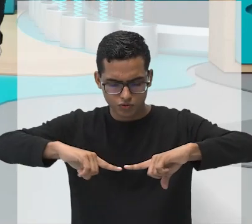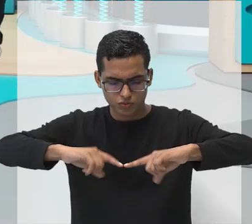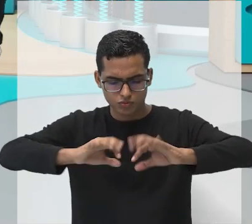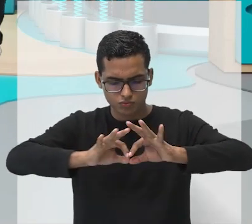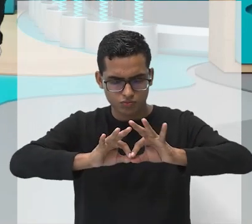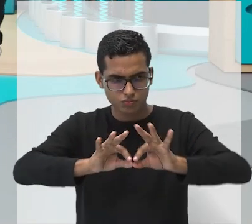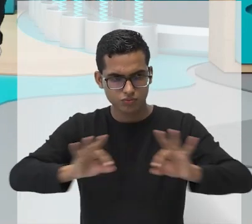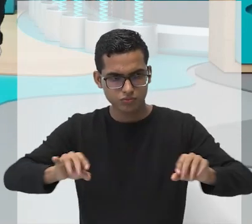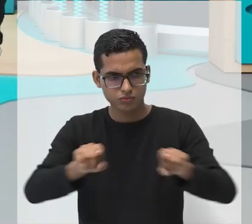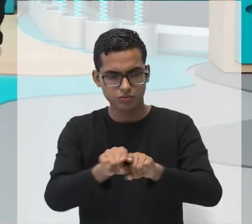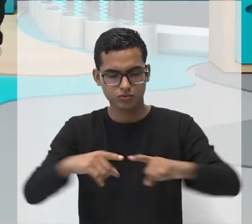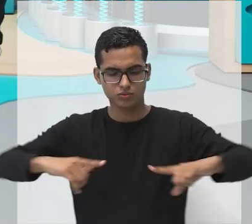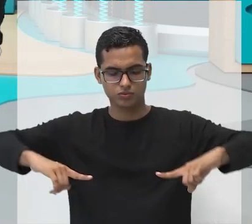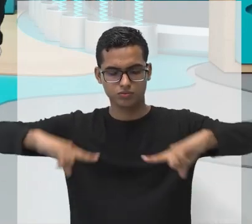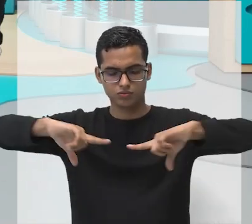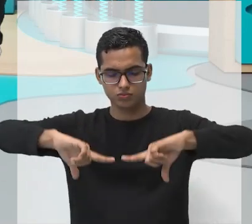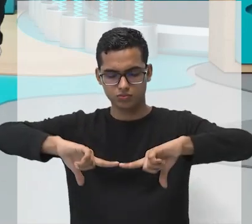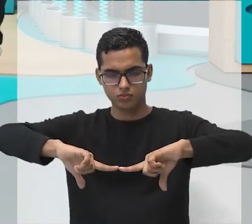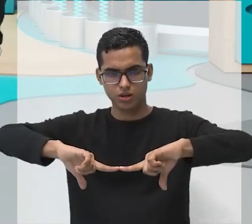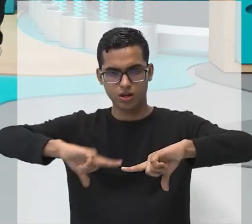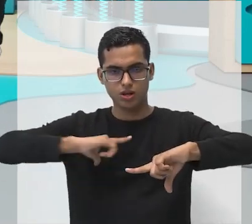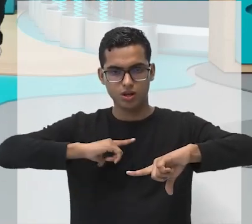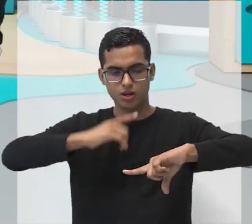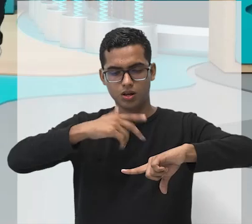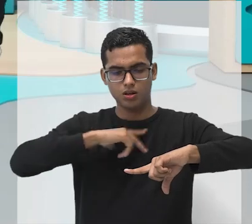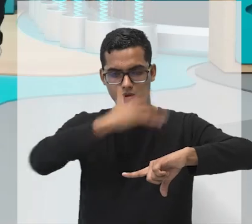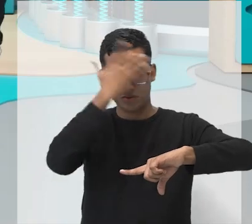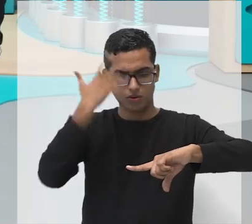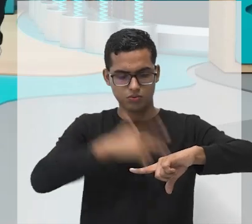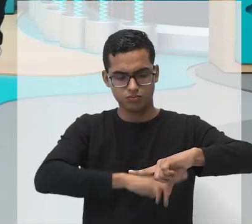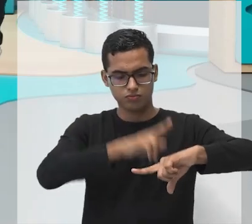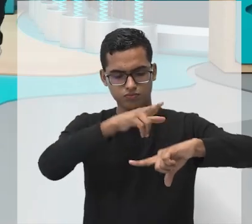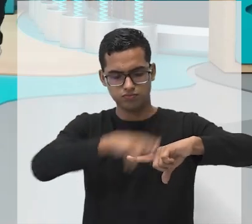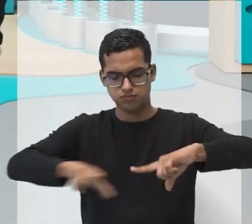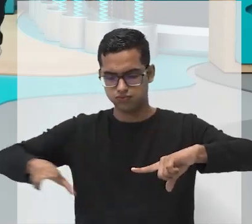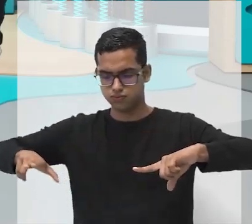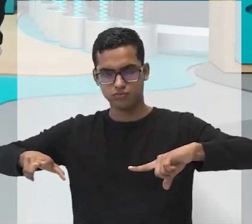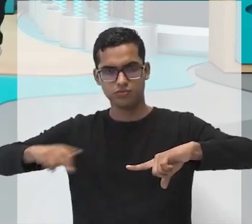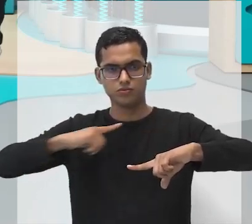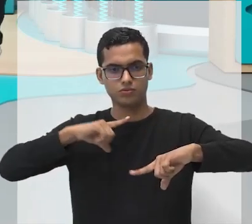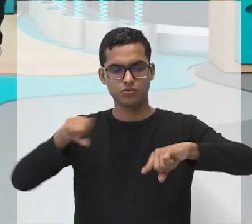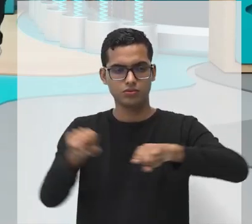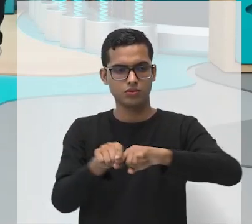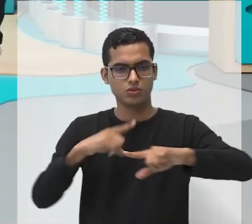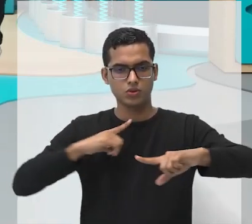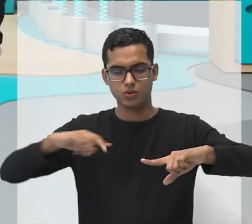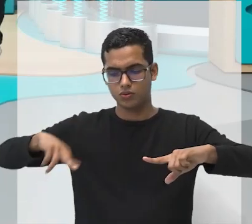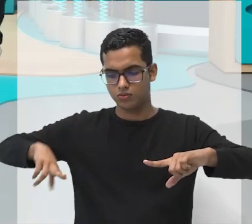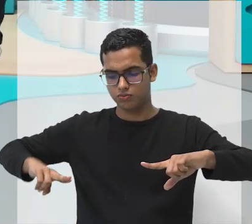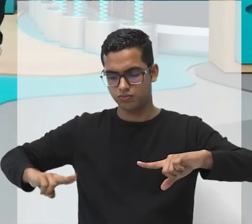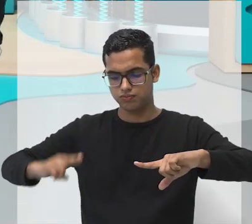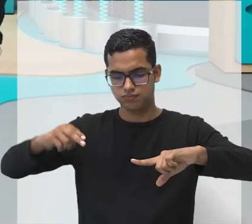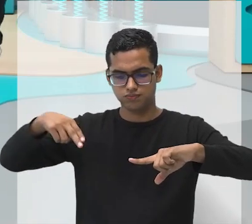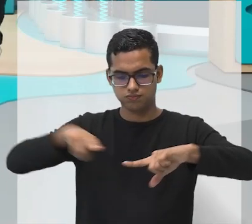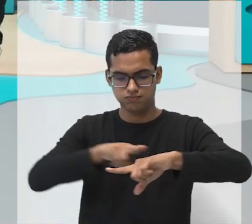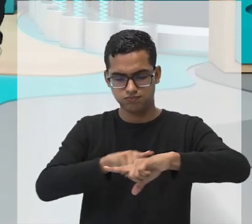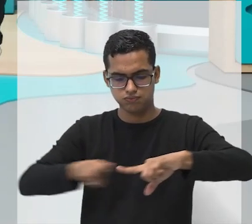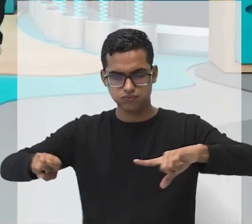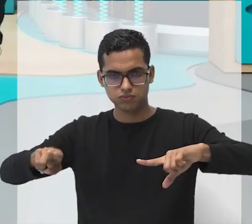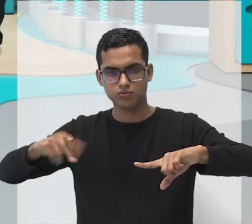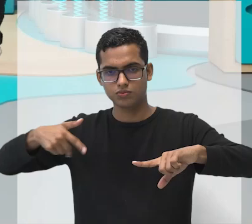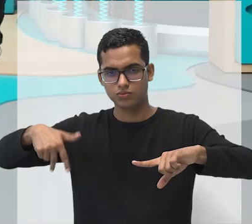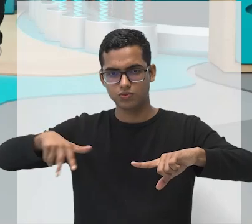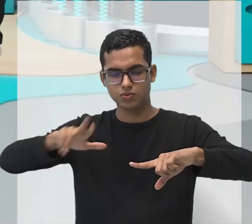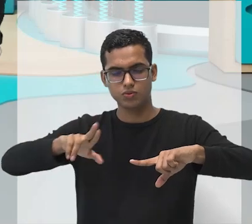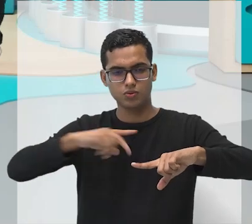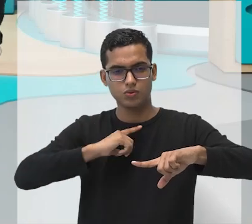bird slide é o deslize da parte de baixo do skate sobre as bordas de um objeto da pista. Pode ser num